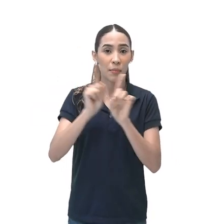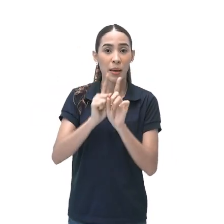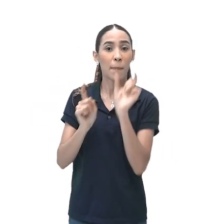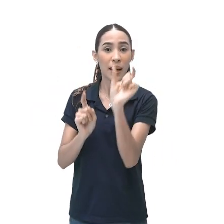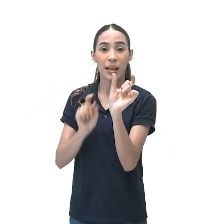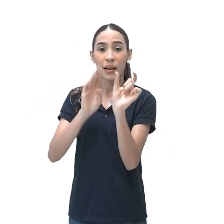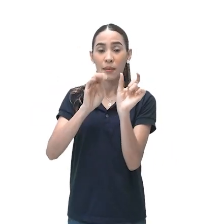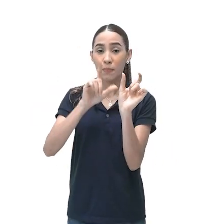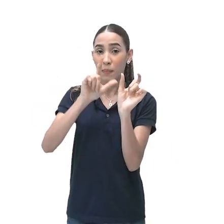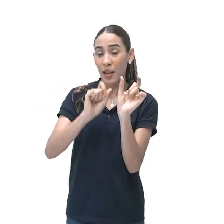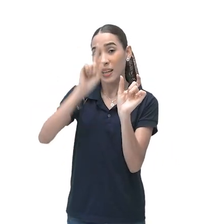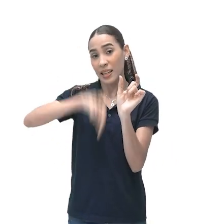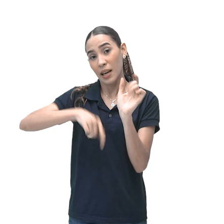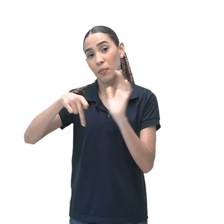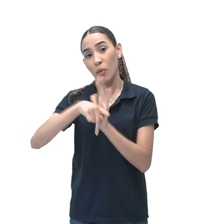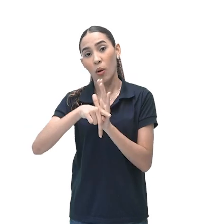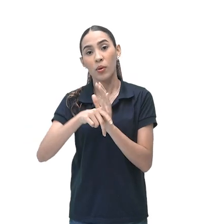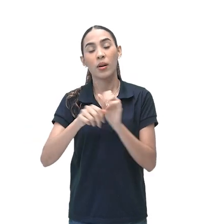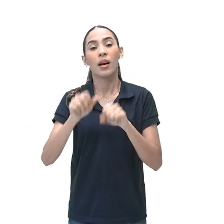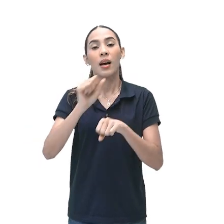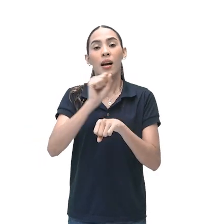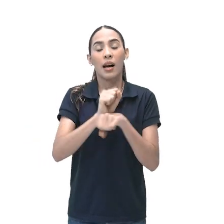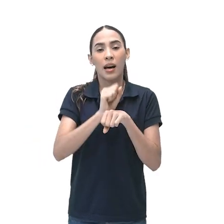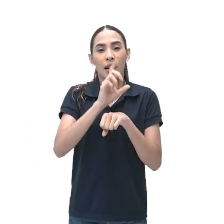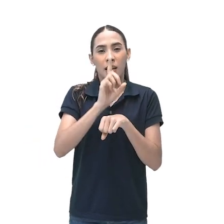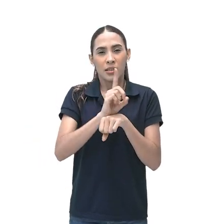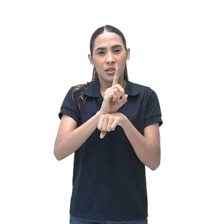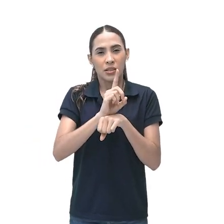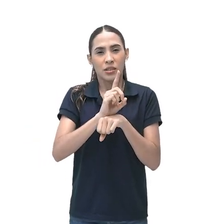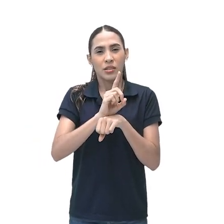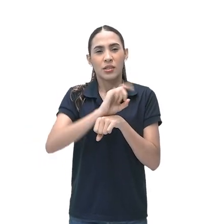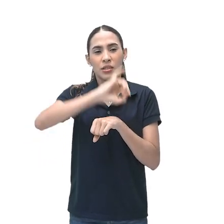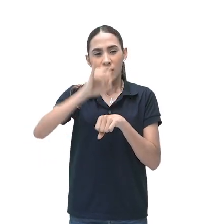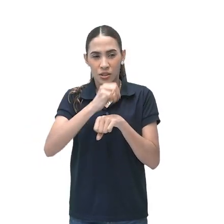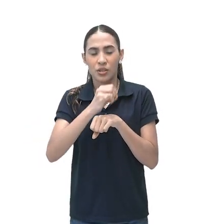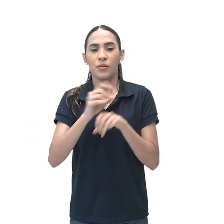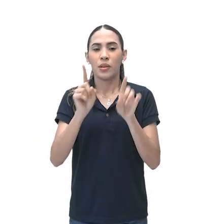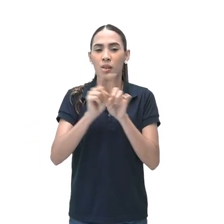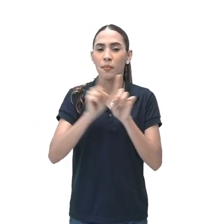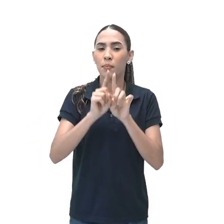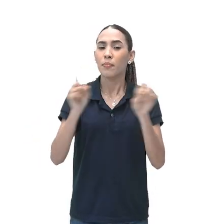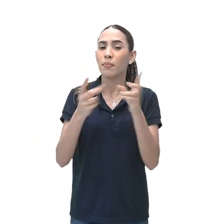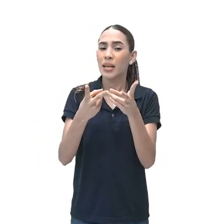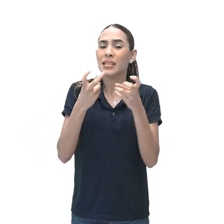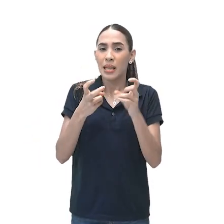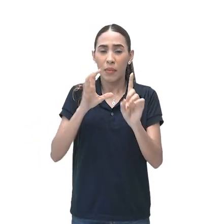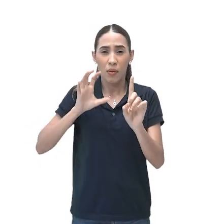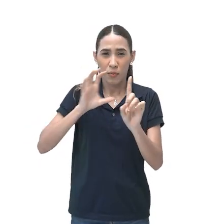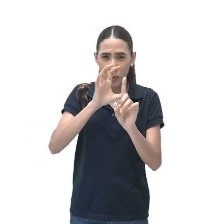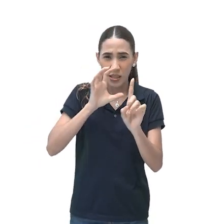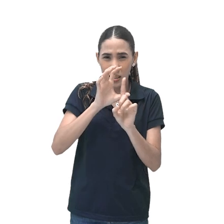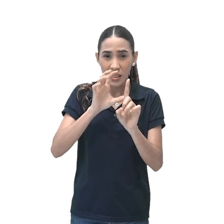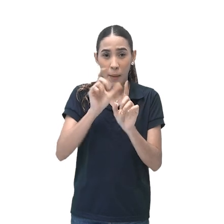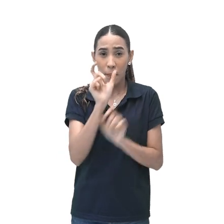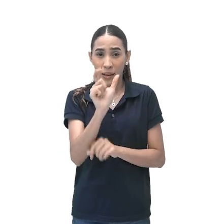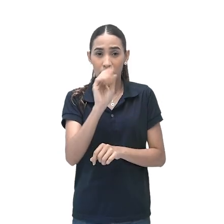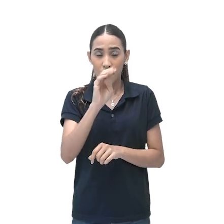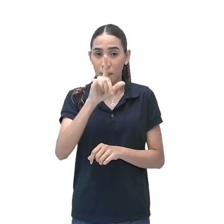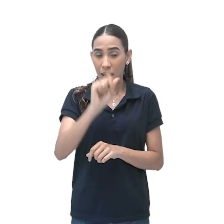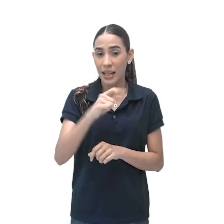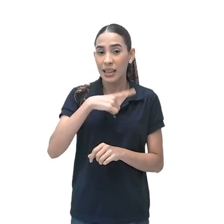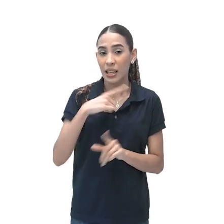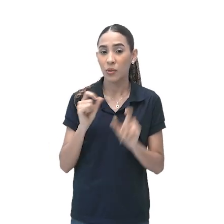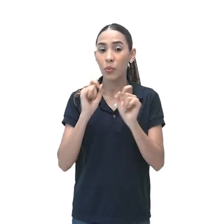palavra bela, que é o nosso adjetivo aí. E observem que ao intensificar, eu tenho exatamente